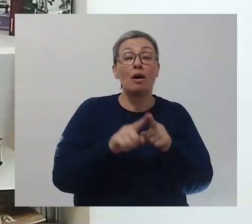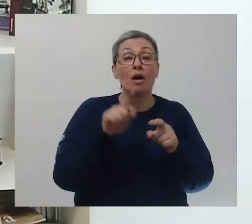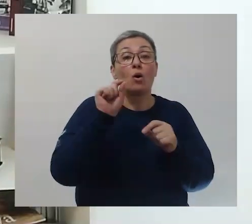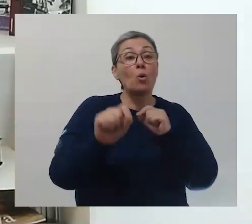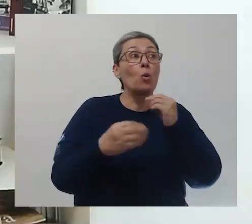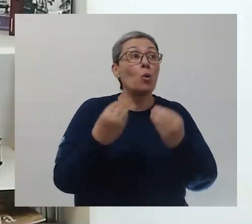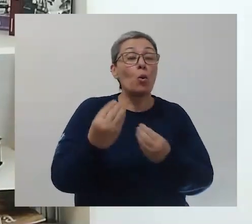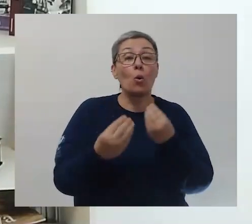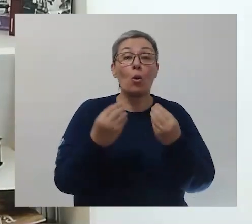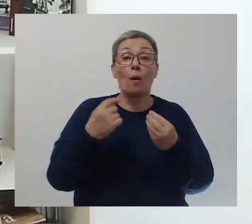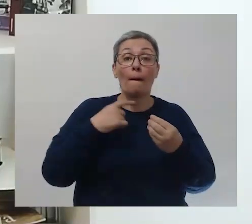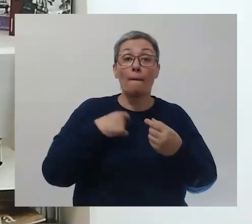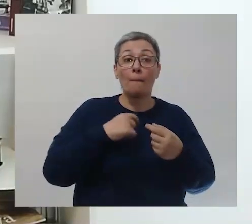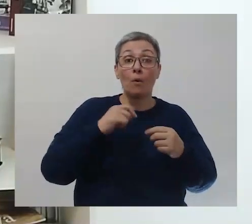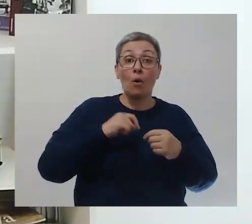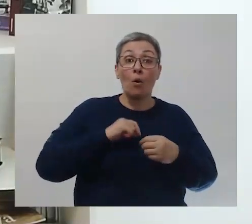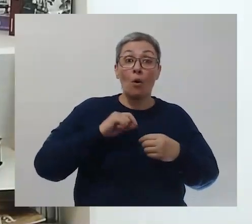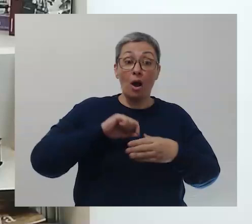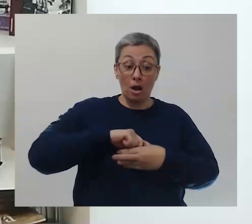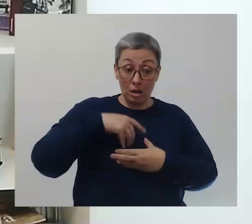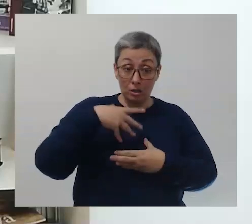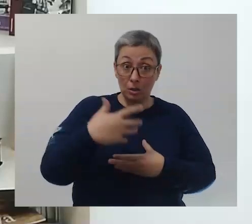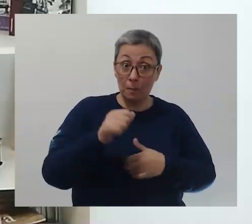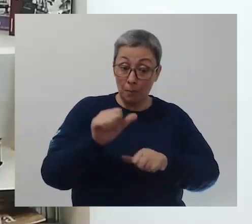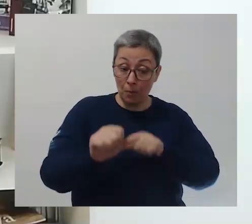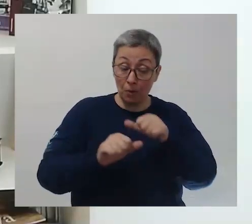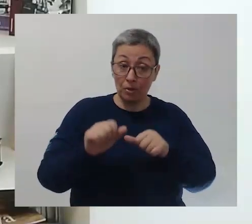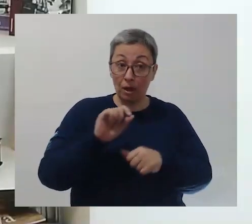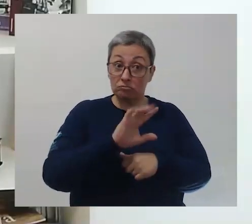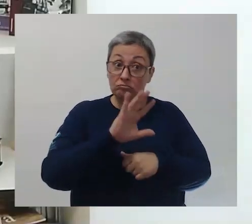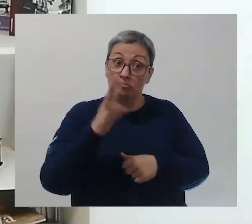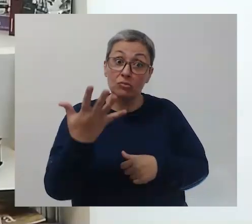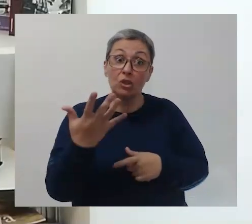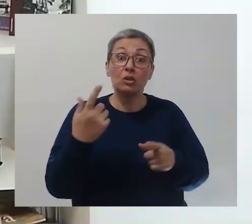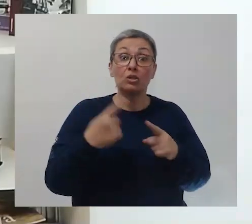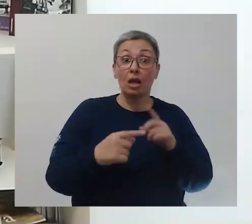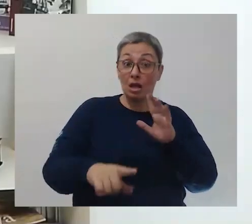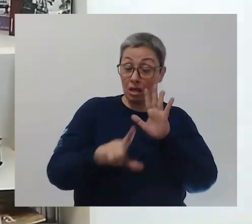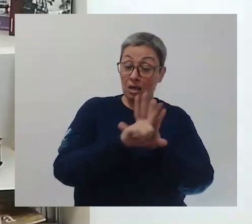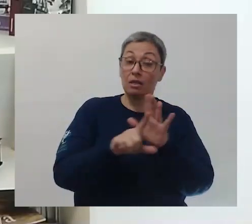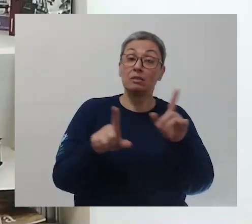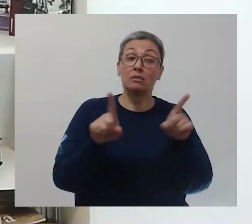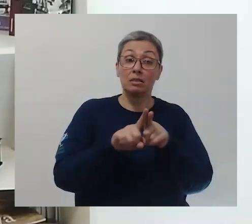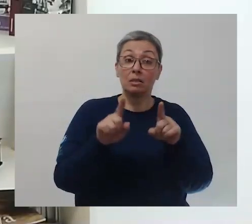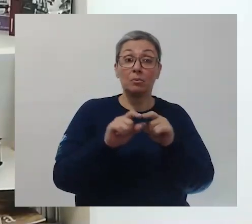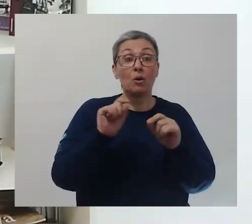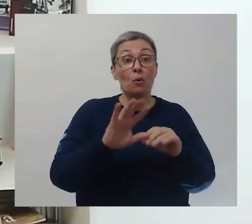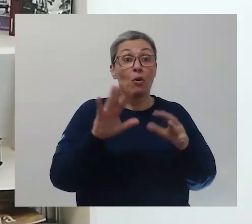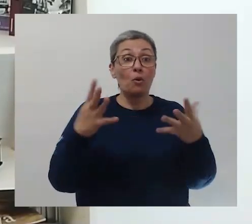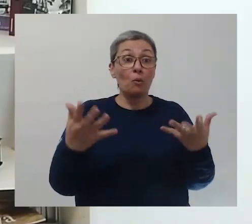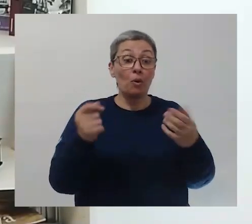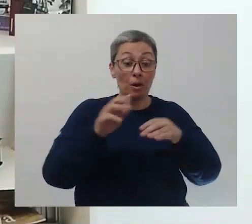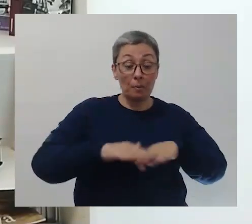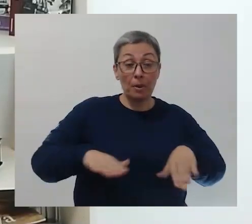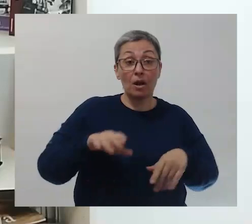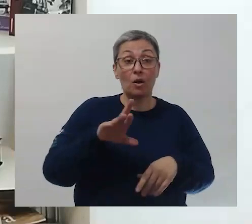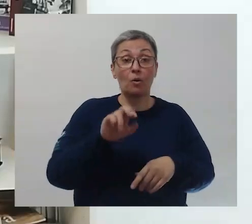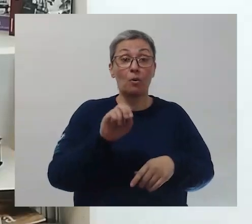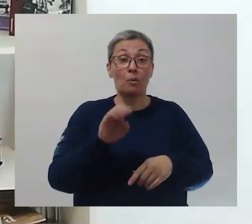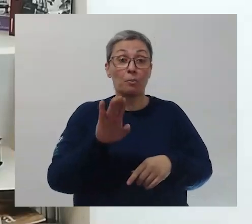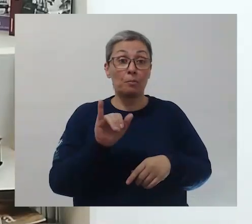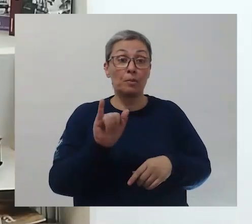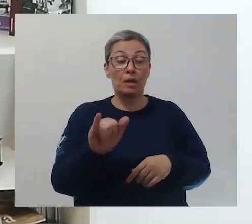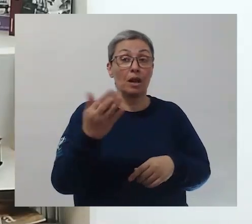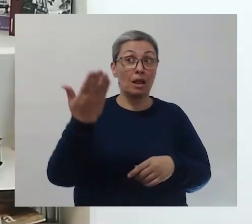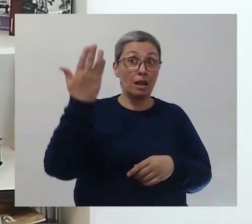como nossas atitudes podem mudar situações e até mesmo as leis, como aconteceu com a pequena Ruby